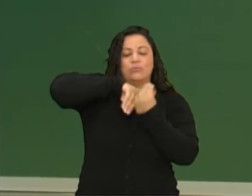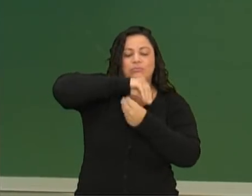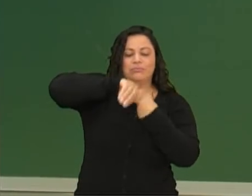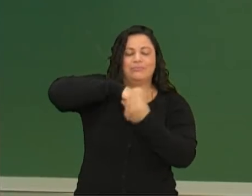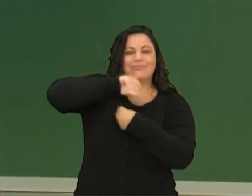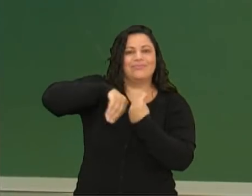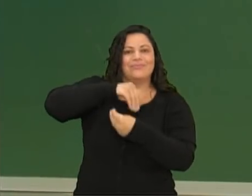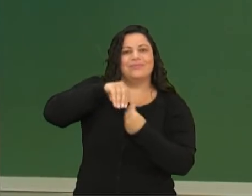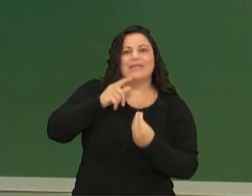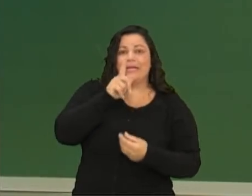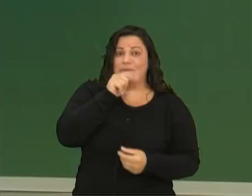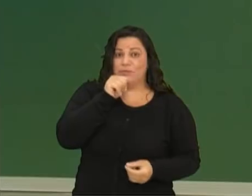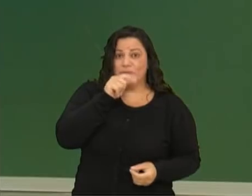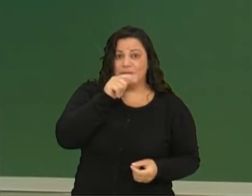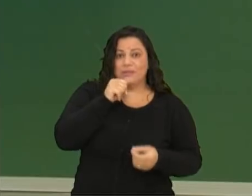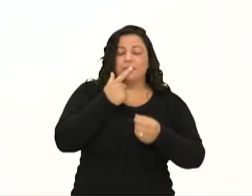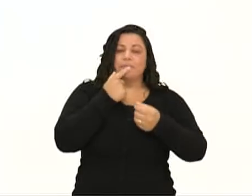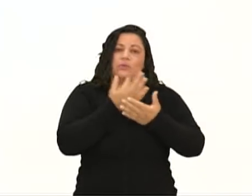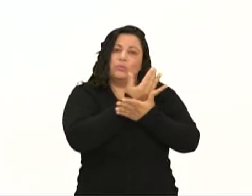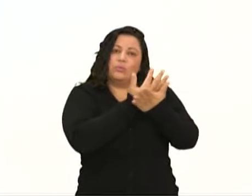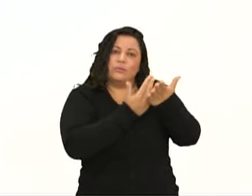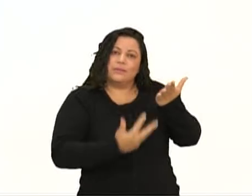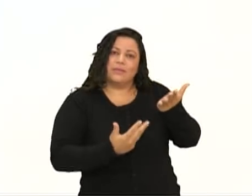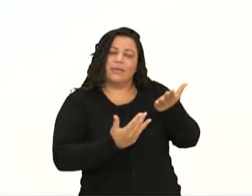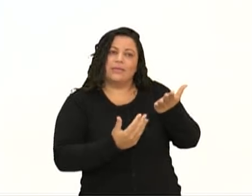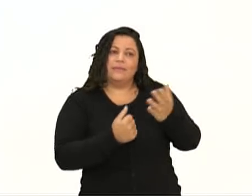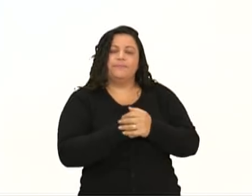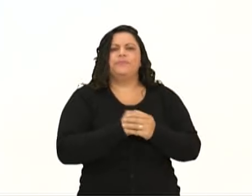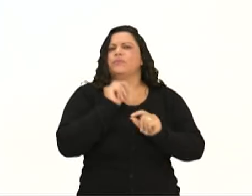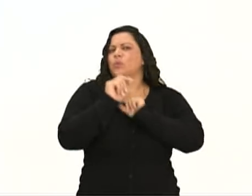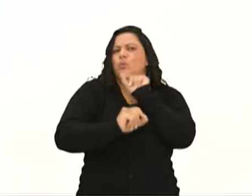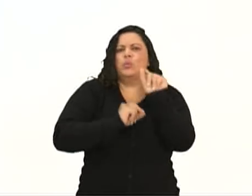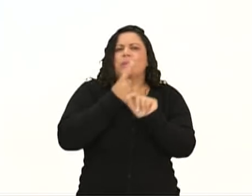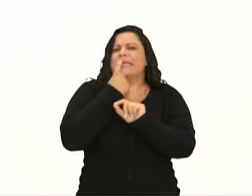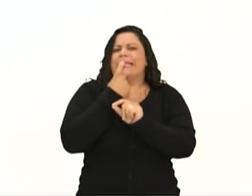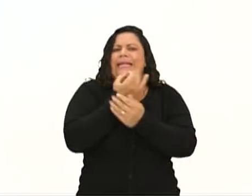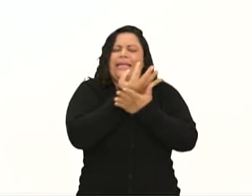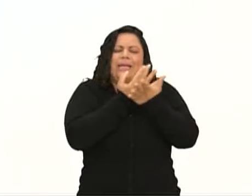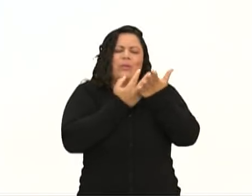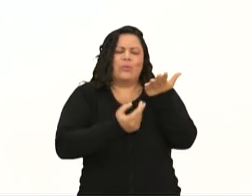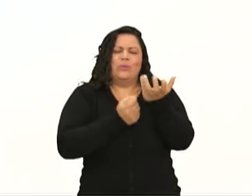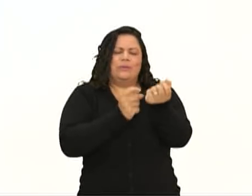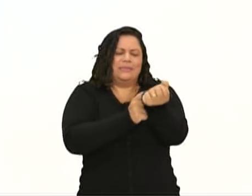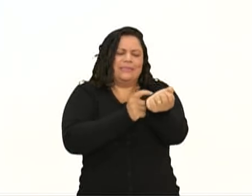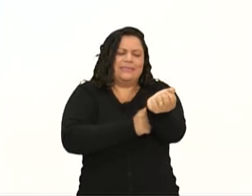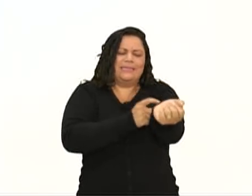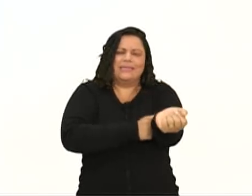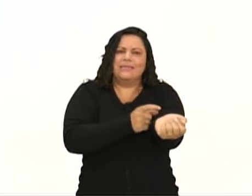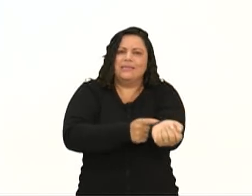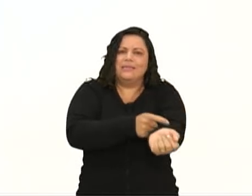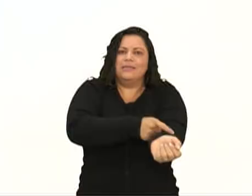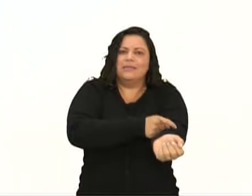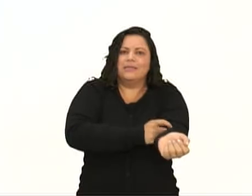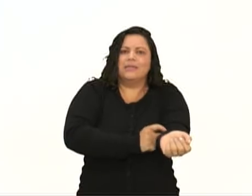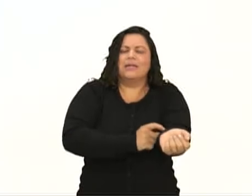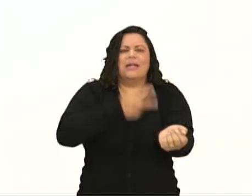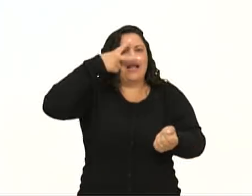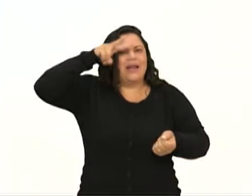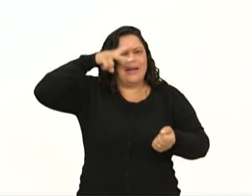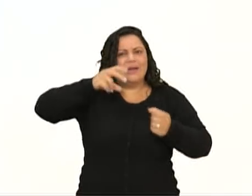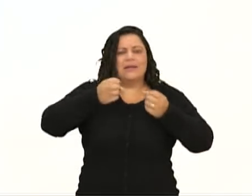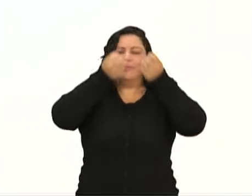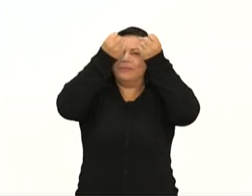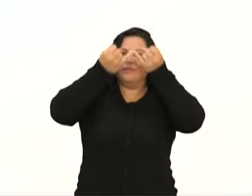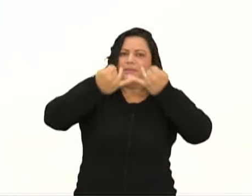sangue. O sangue, ele é um tecido. Por que ele é um tecido? Você lembra qual é a definição de